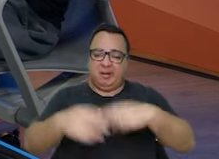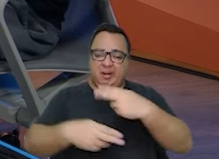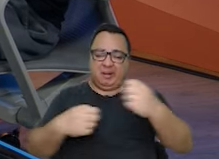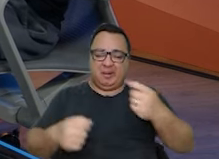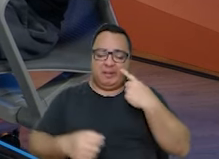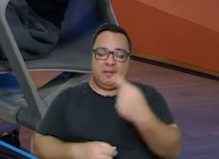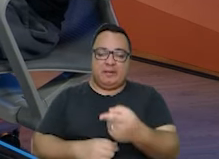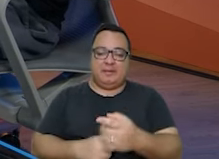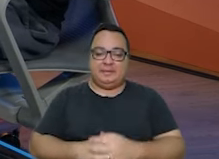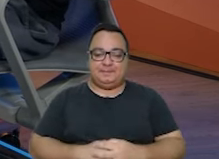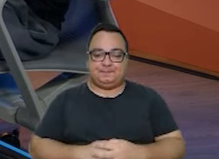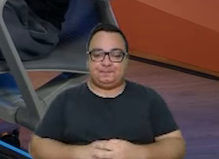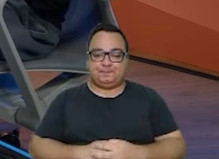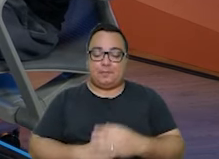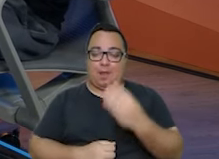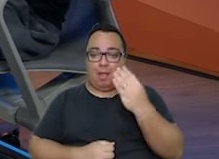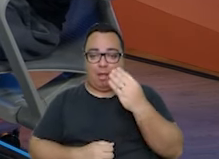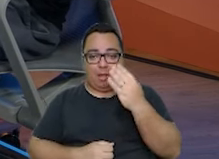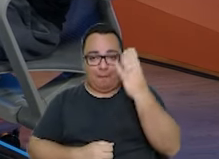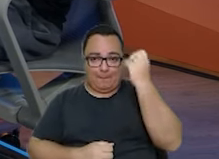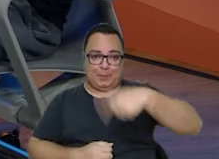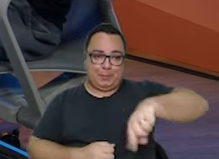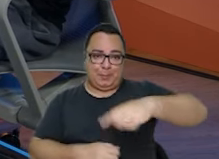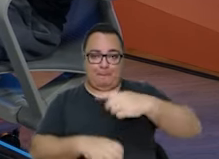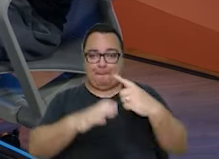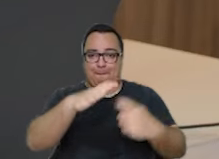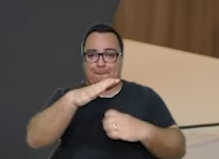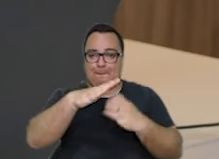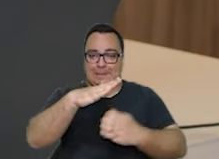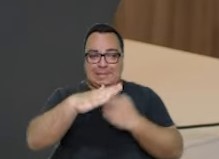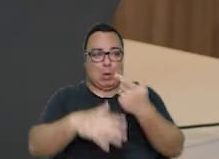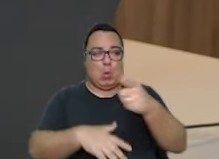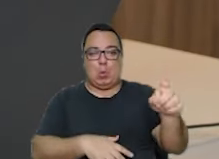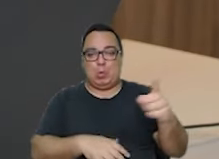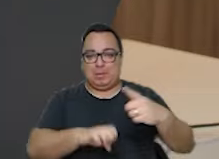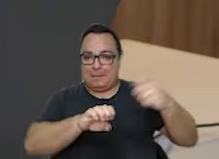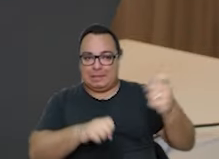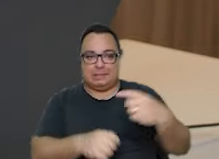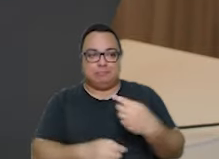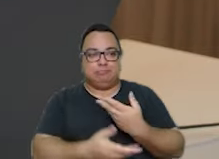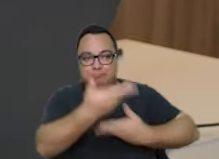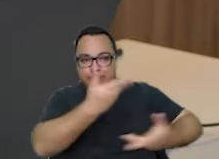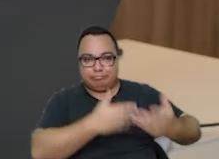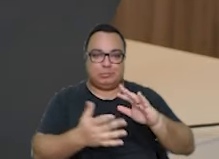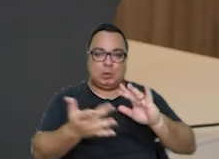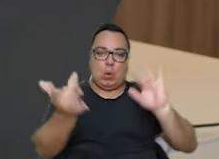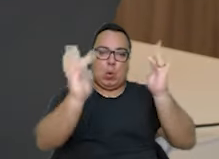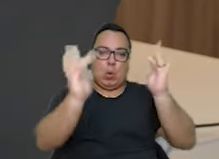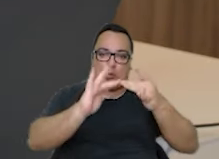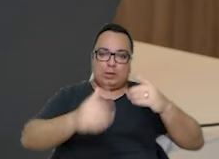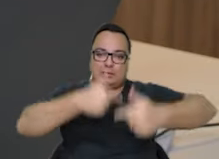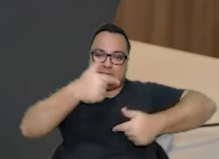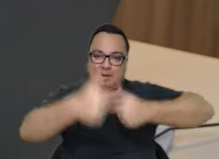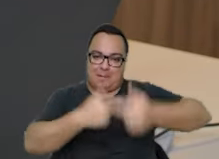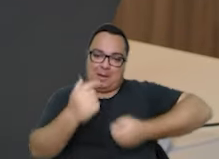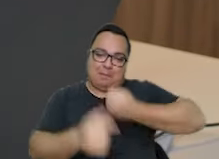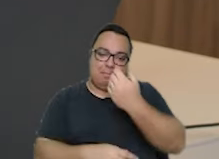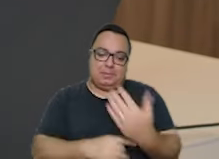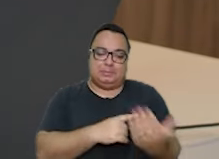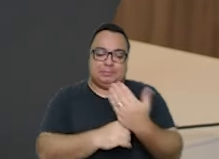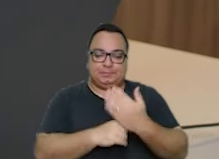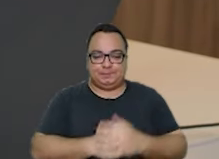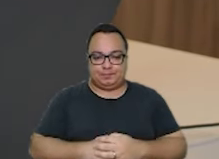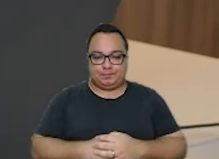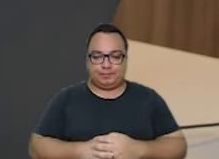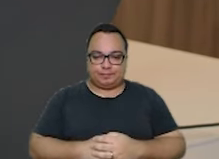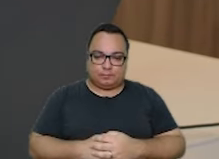é você aprende com out empresário exato Então essa esse Network né esse conversar a gente sabe que a a vida